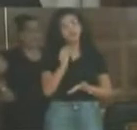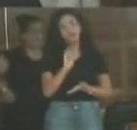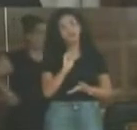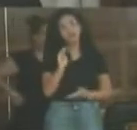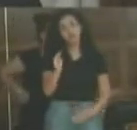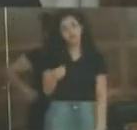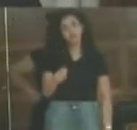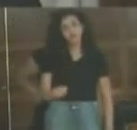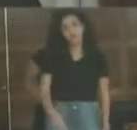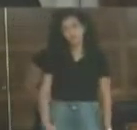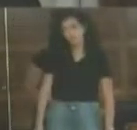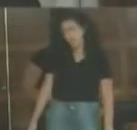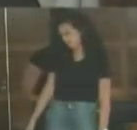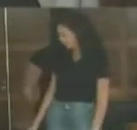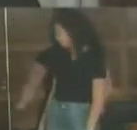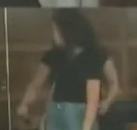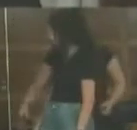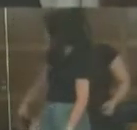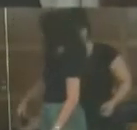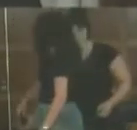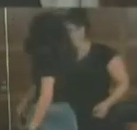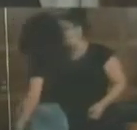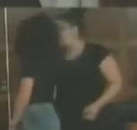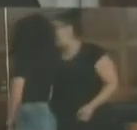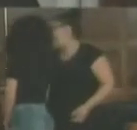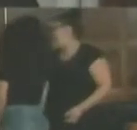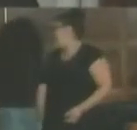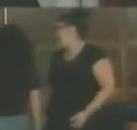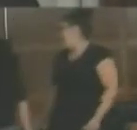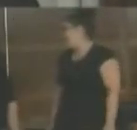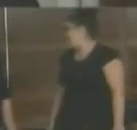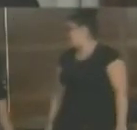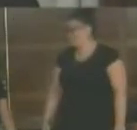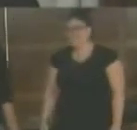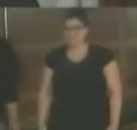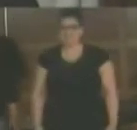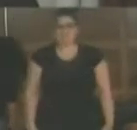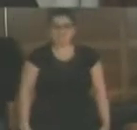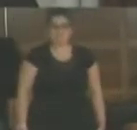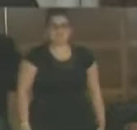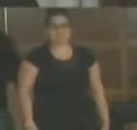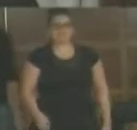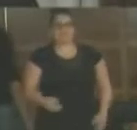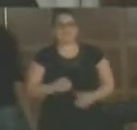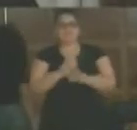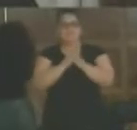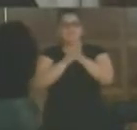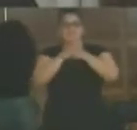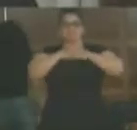20 milhões de reais. Eu vou falar aqui os números certinhos. 2017,